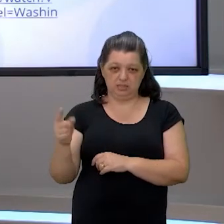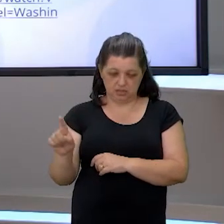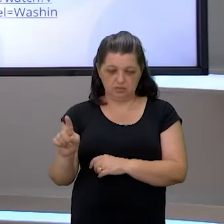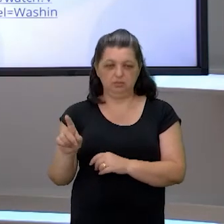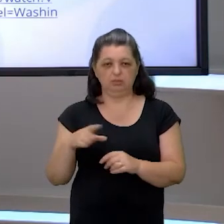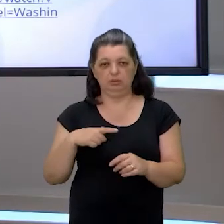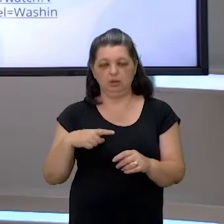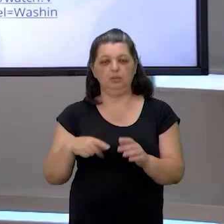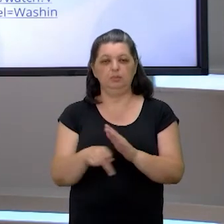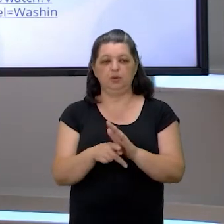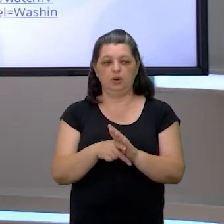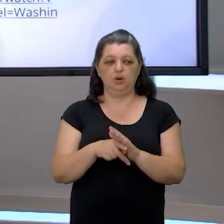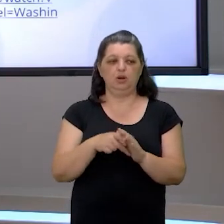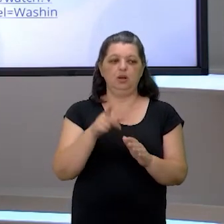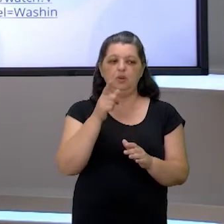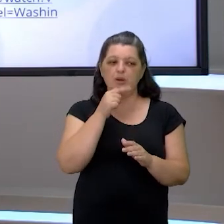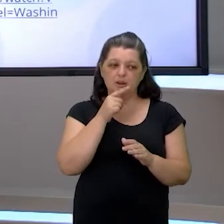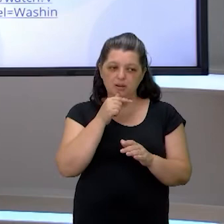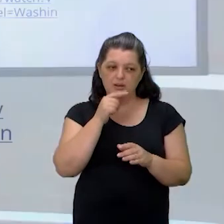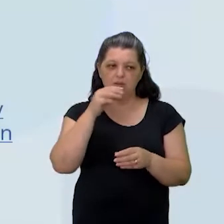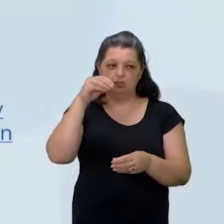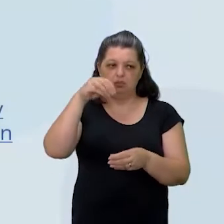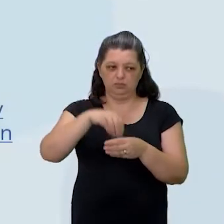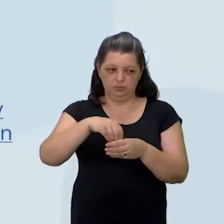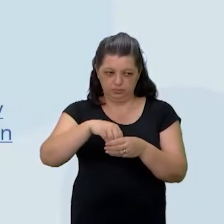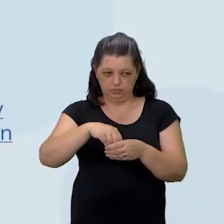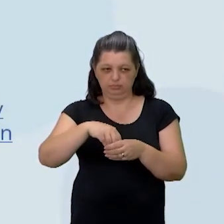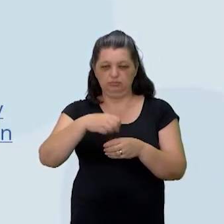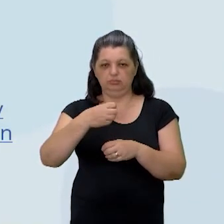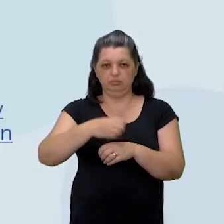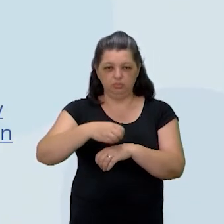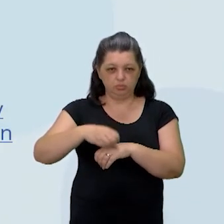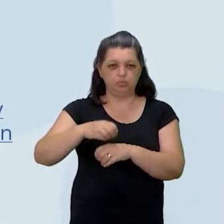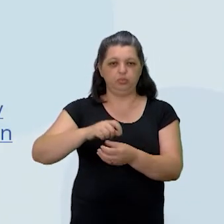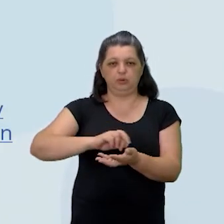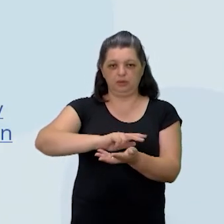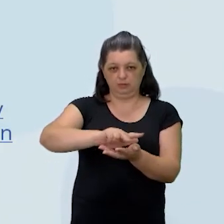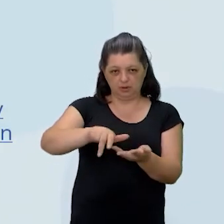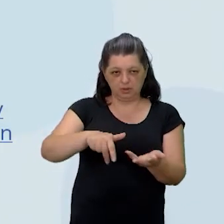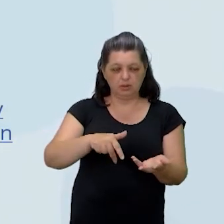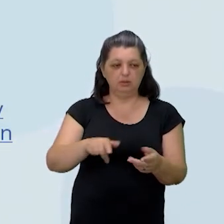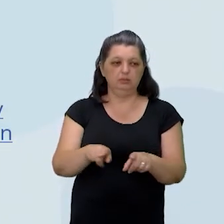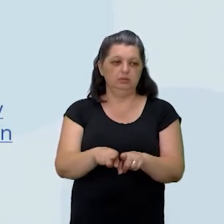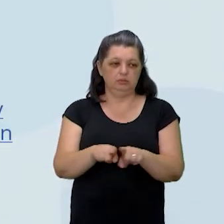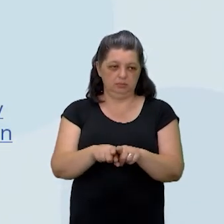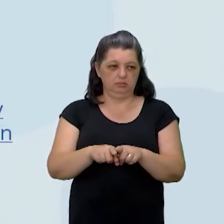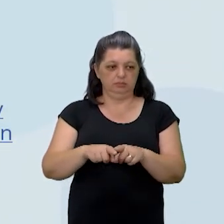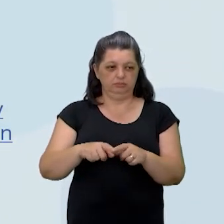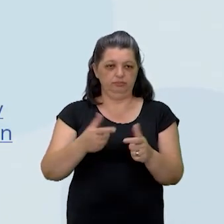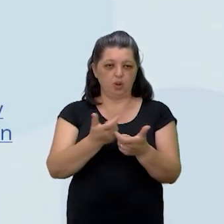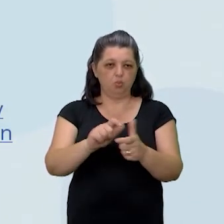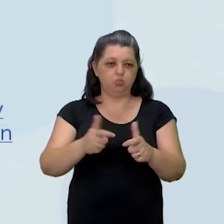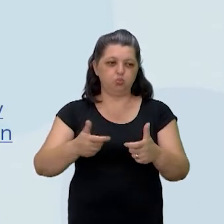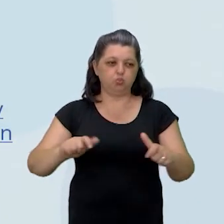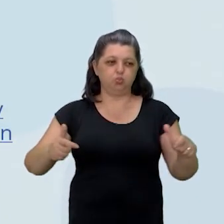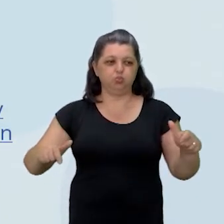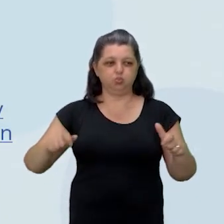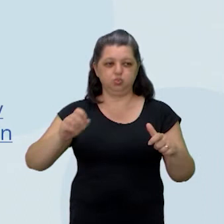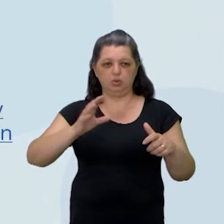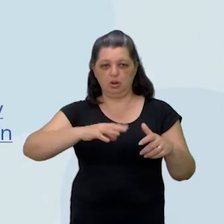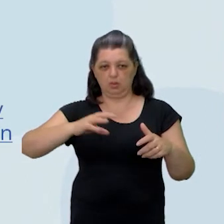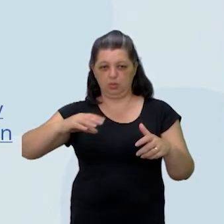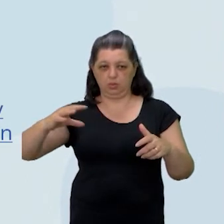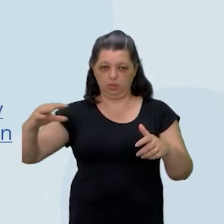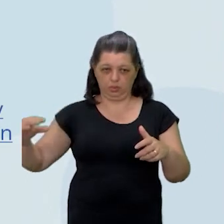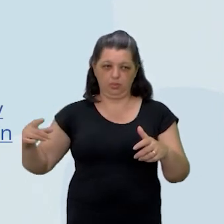e aí, com esse aumento da matéria orgânica, a gente tem um aumento também da população de algas e da população aí